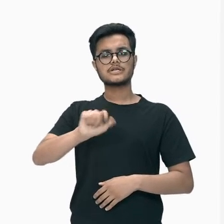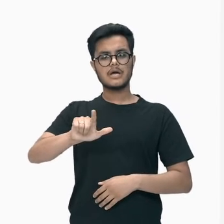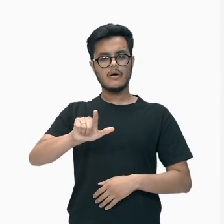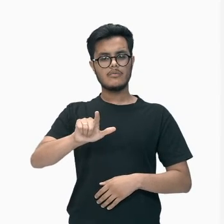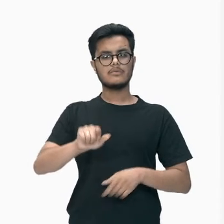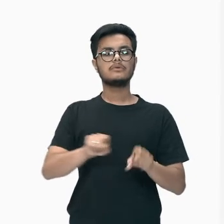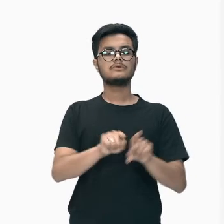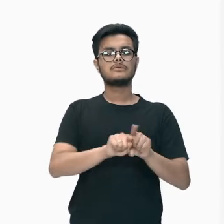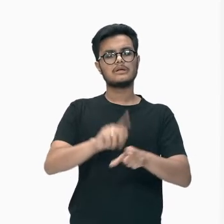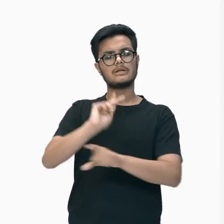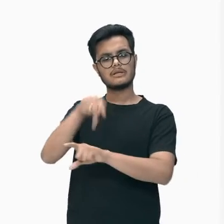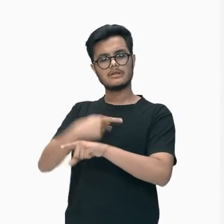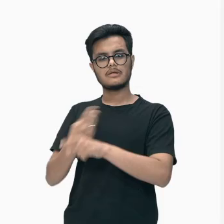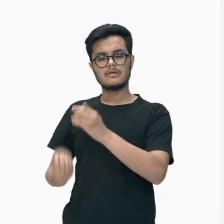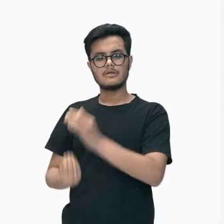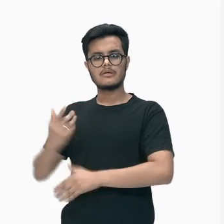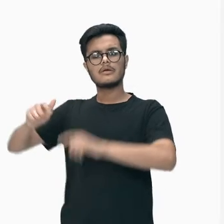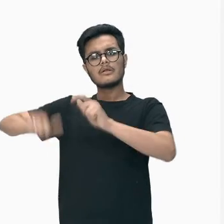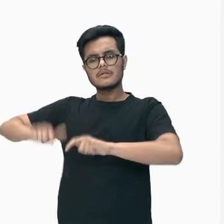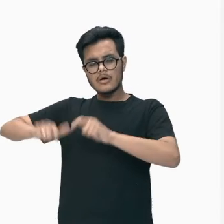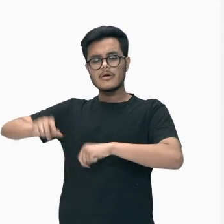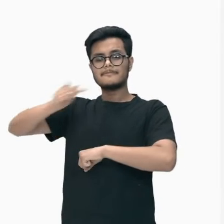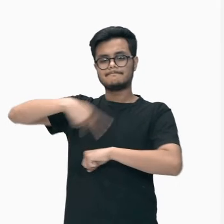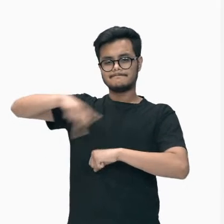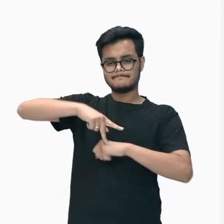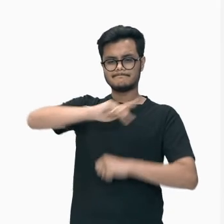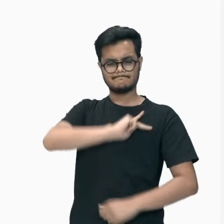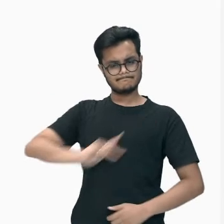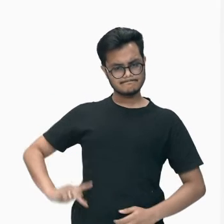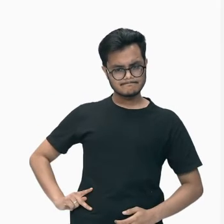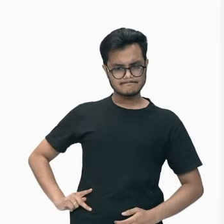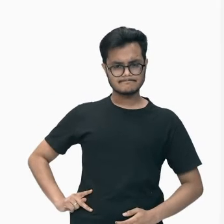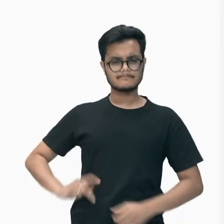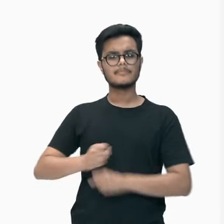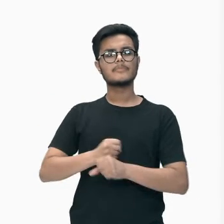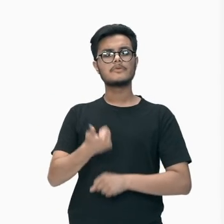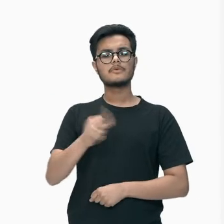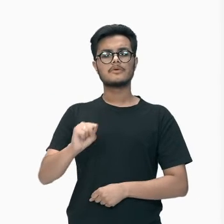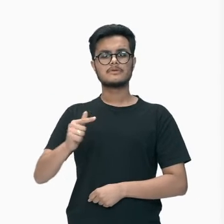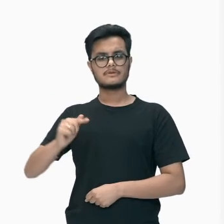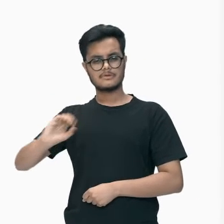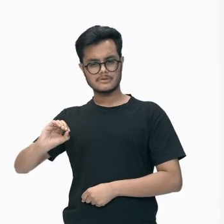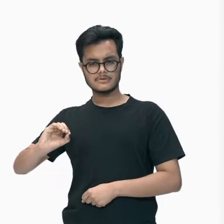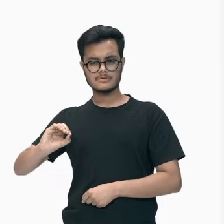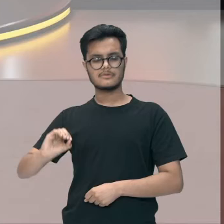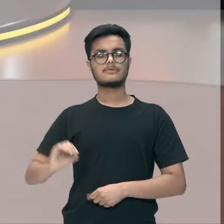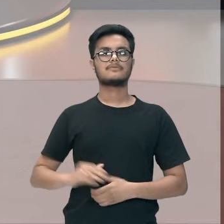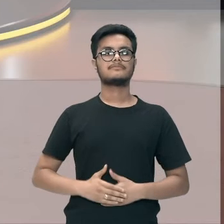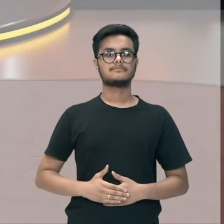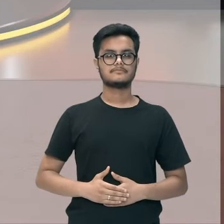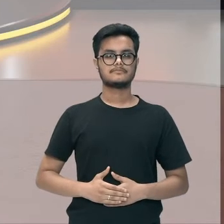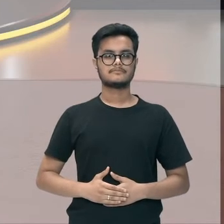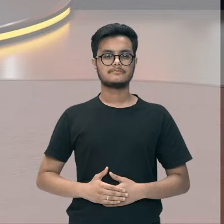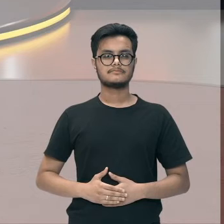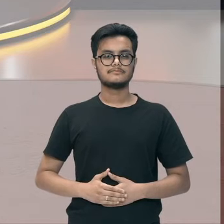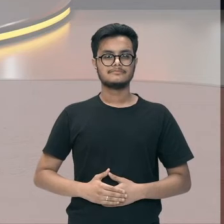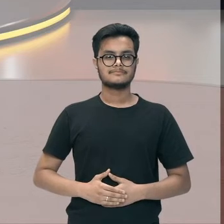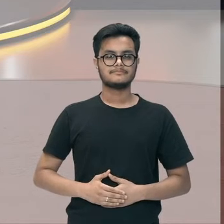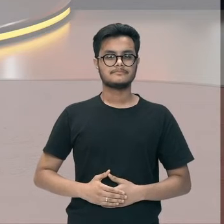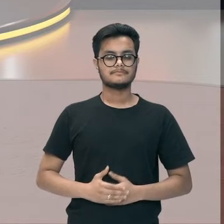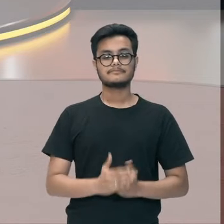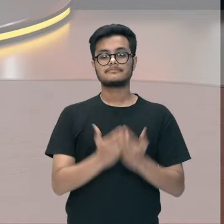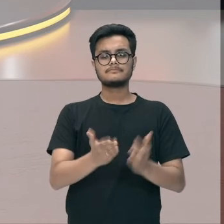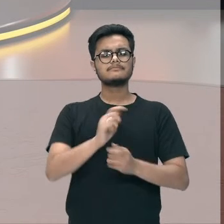que depois originou o Partido Republicano em 1870. Aí as lutas continuaram. Mas